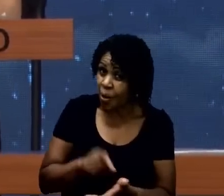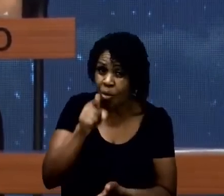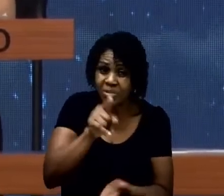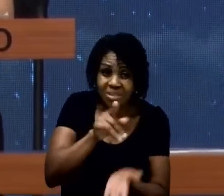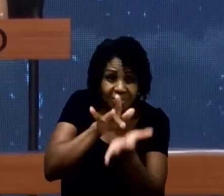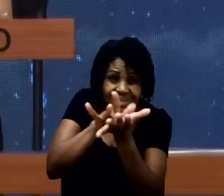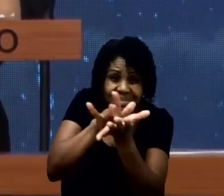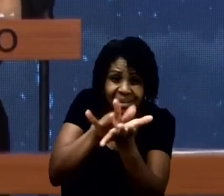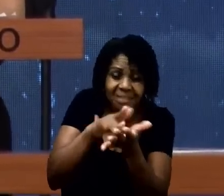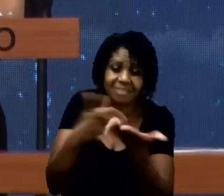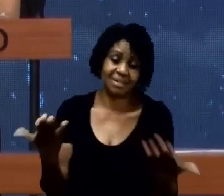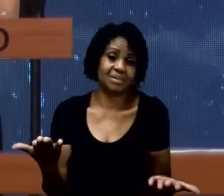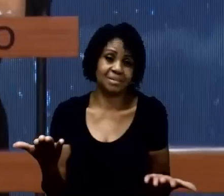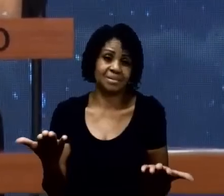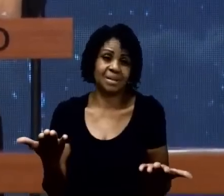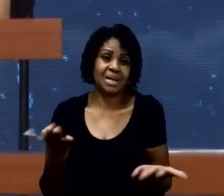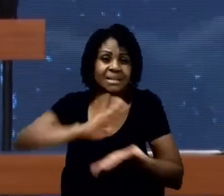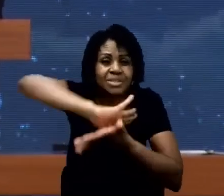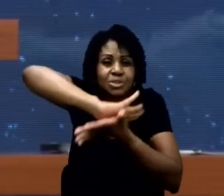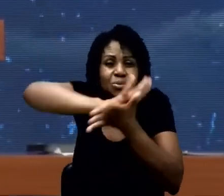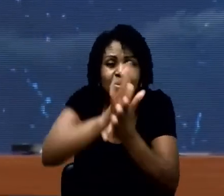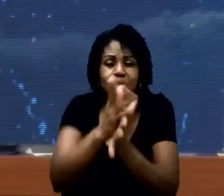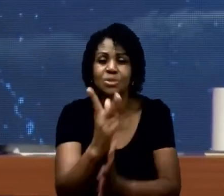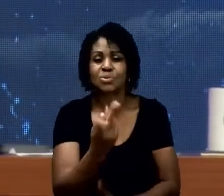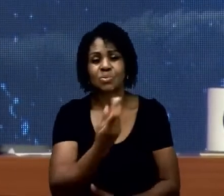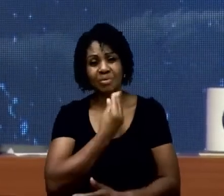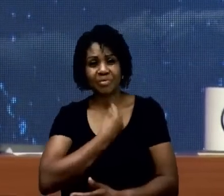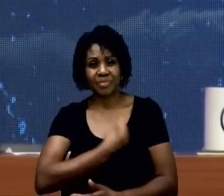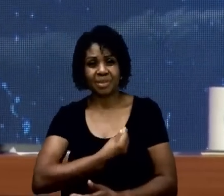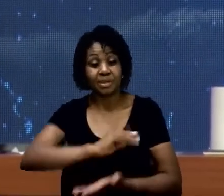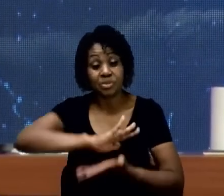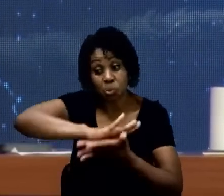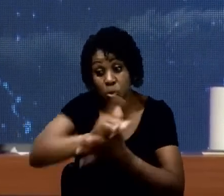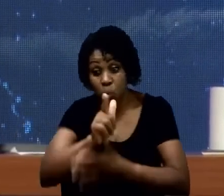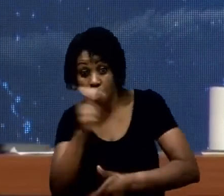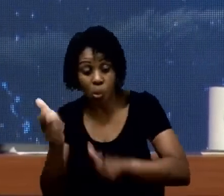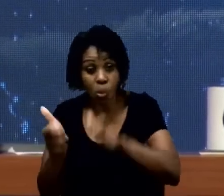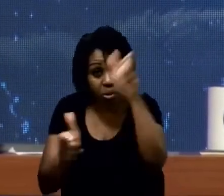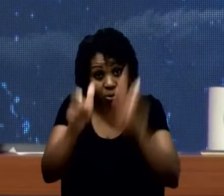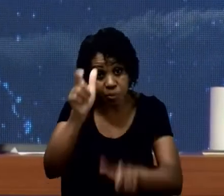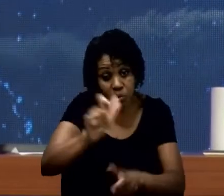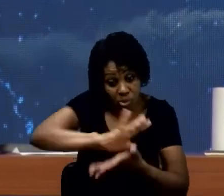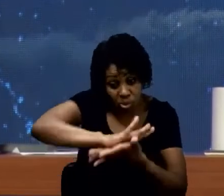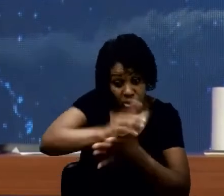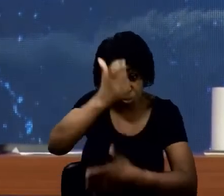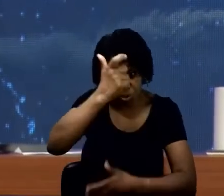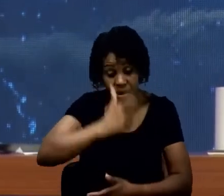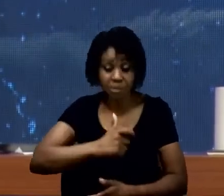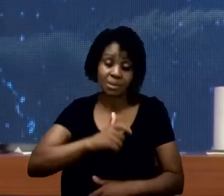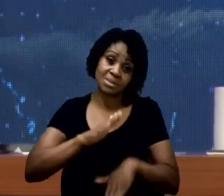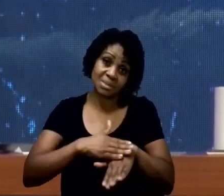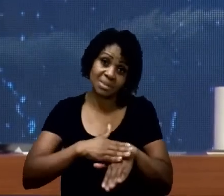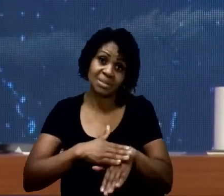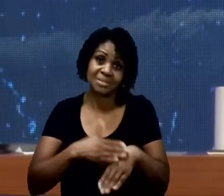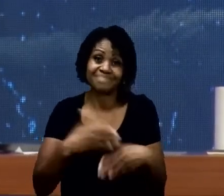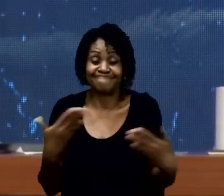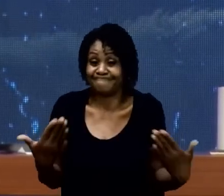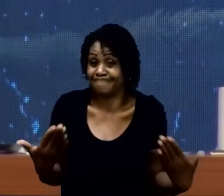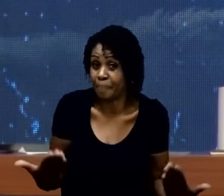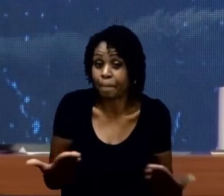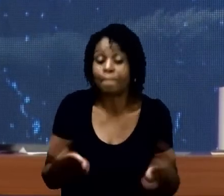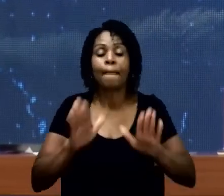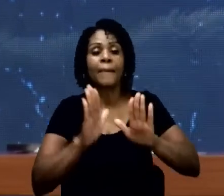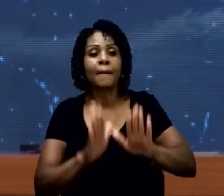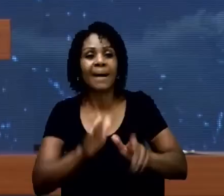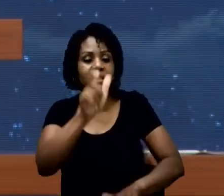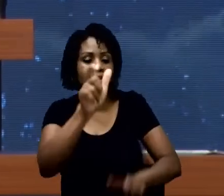Como gadareano. Se autodestruindo. Destruindo a outros. E se autodestruindo. Será mesmo? Mas essas